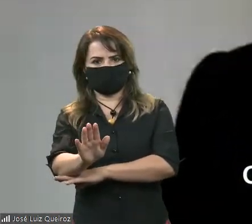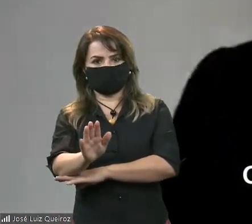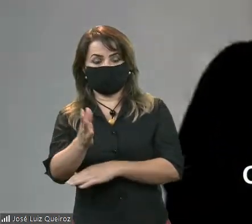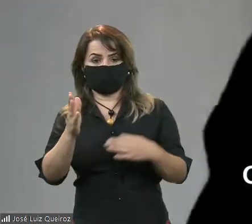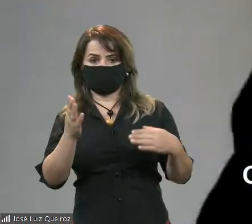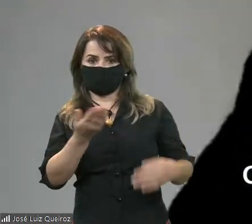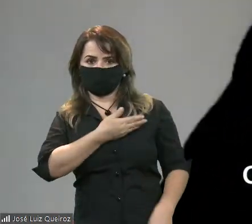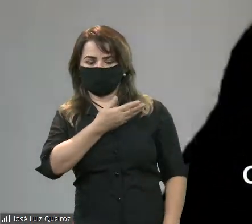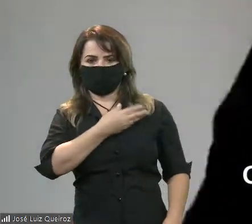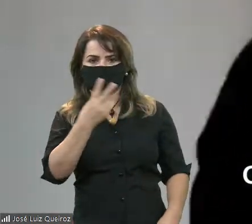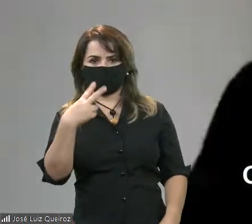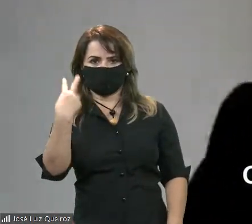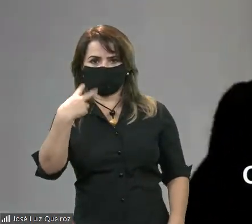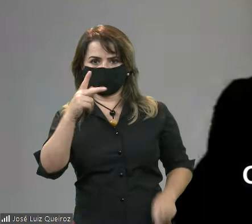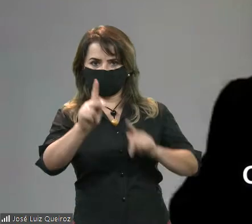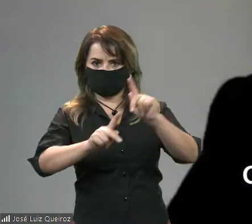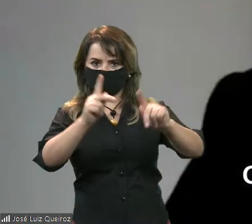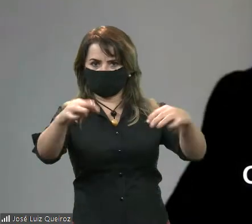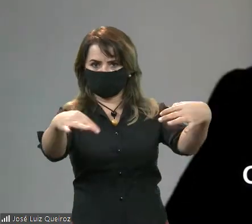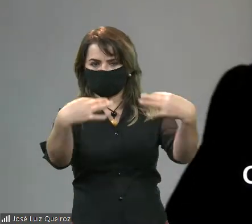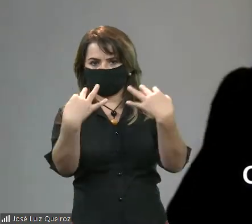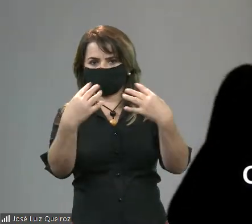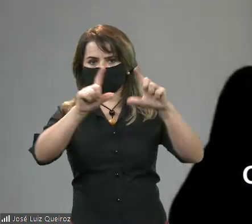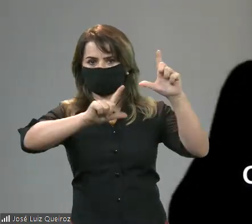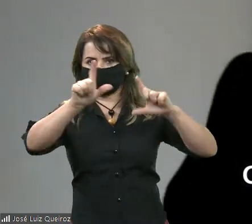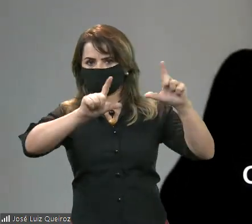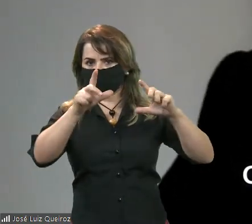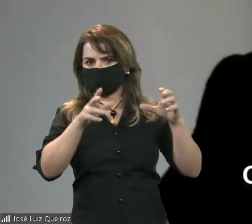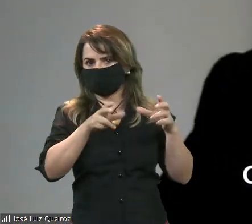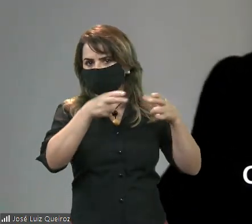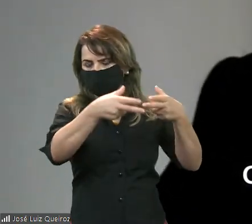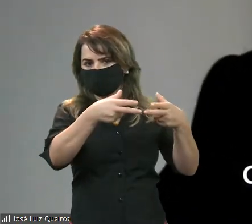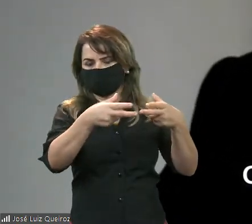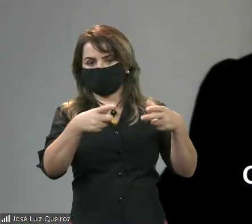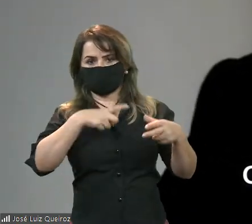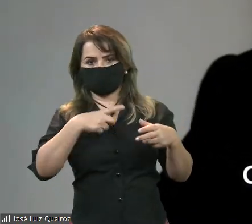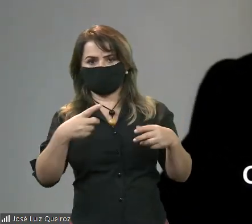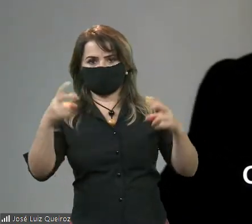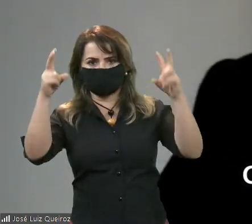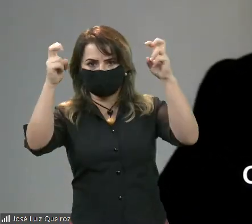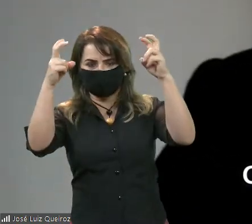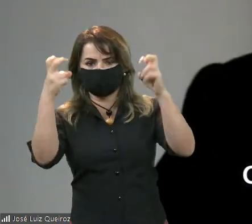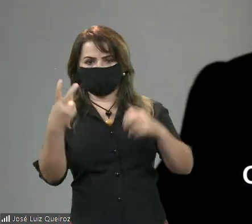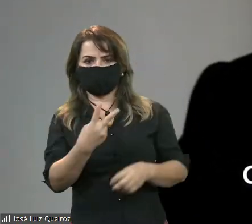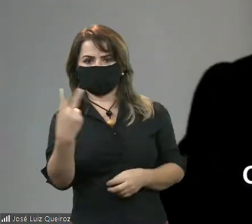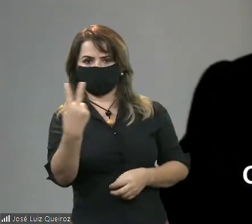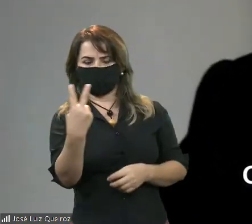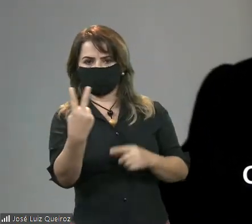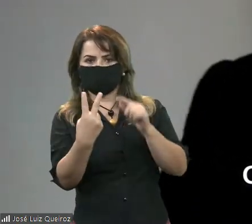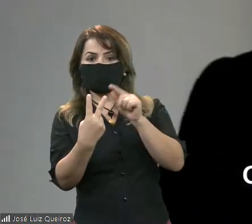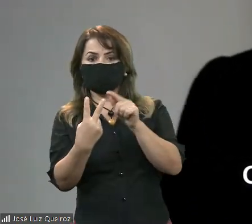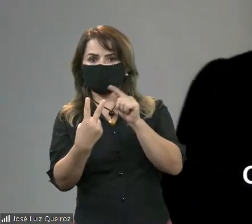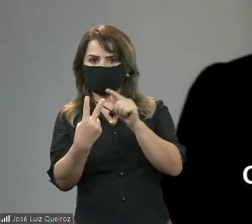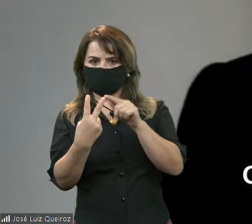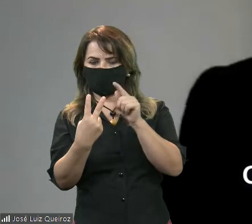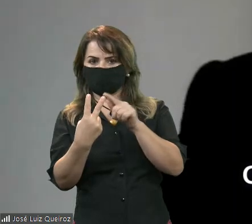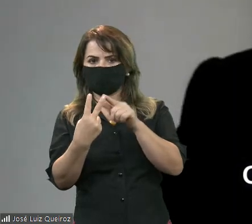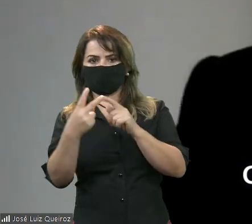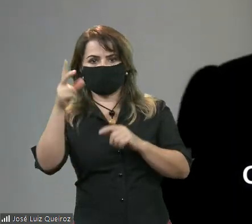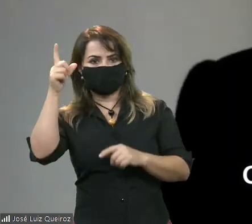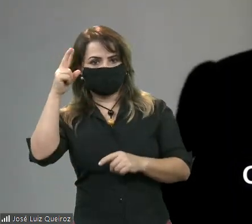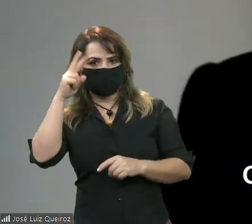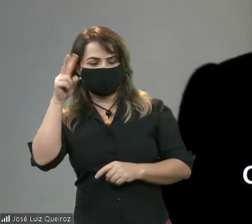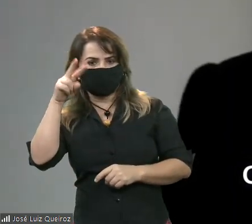vereadores, a população de Marília que nos assiste pela TV Câmara. São duas questões. A primeira, eu gostaria de lembrar